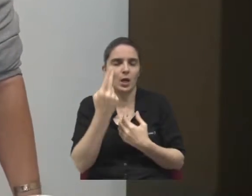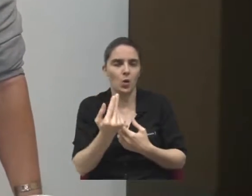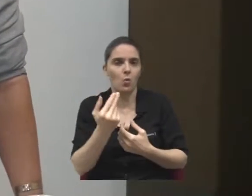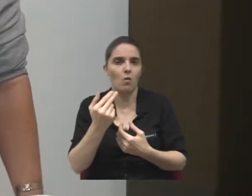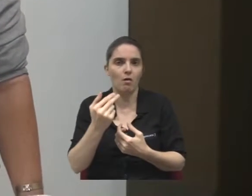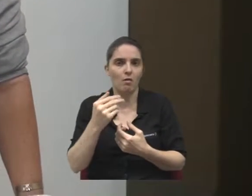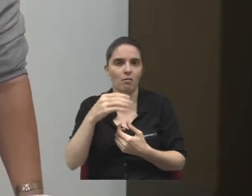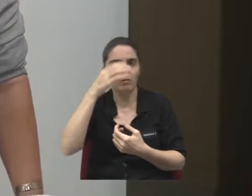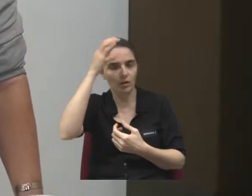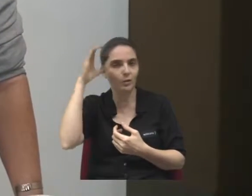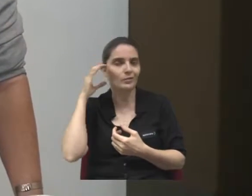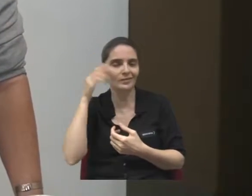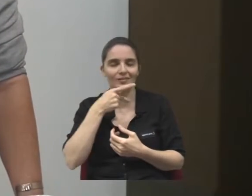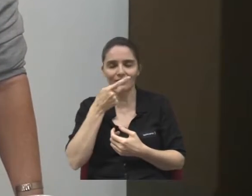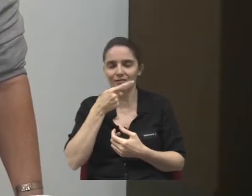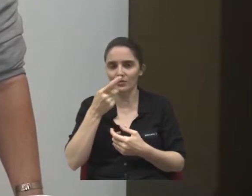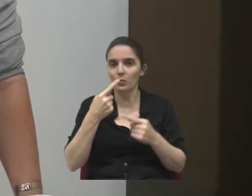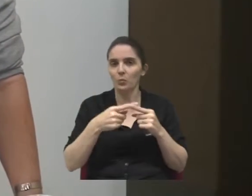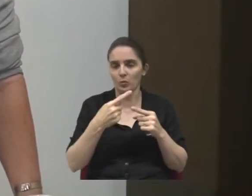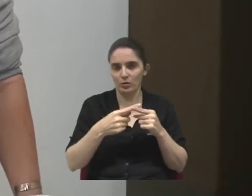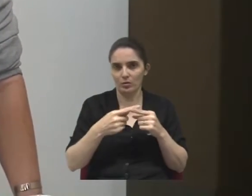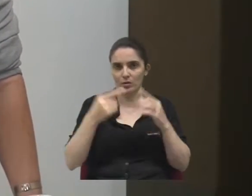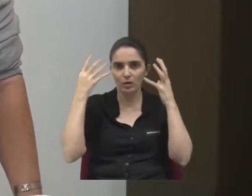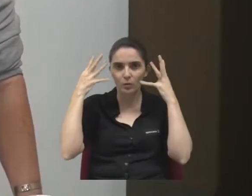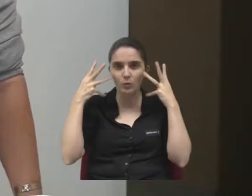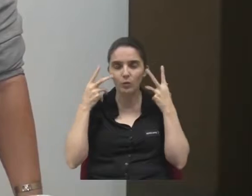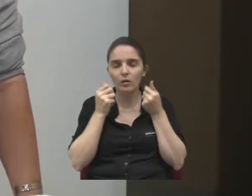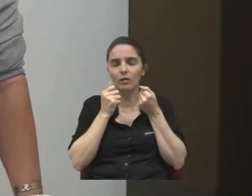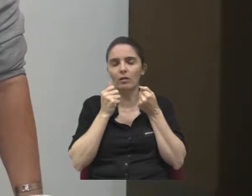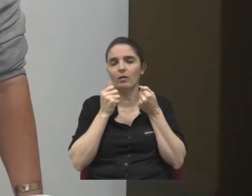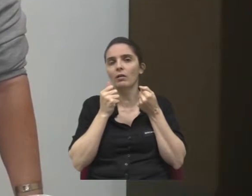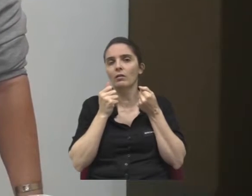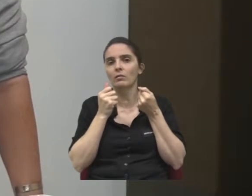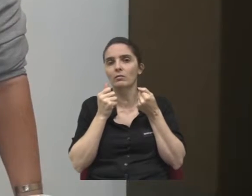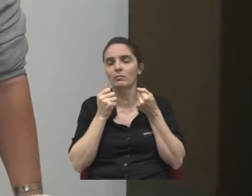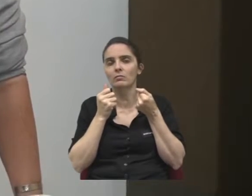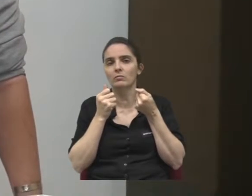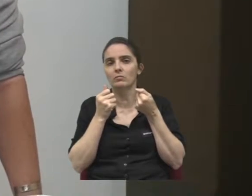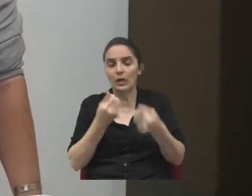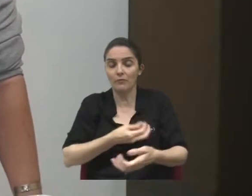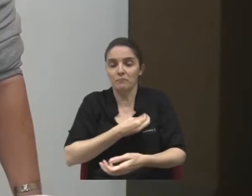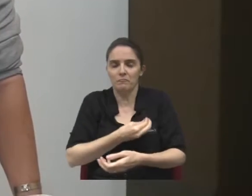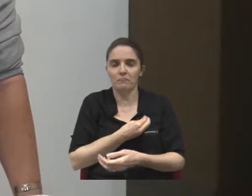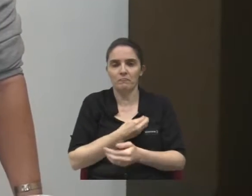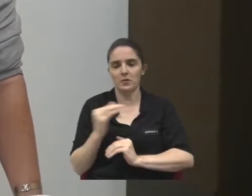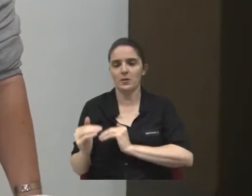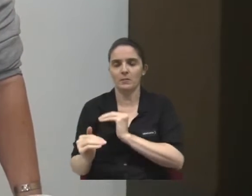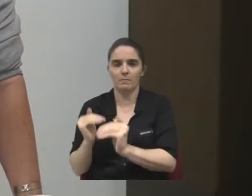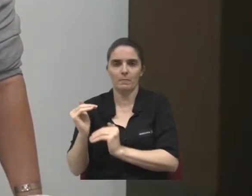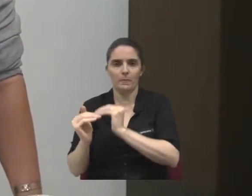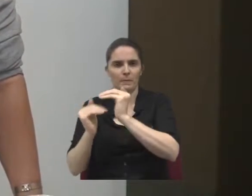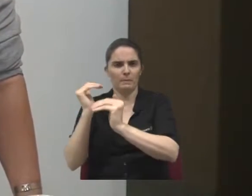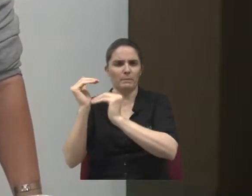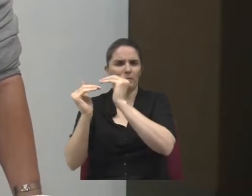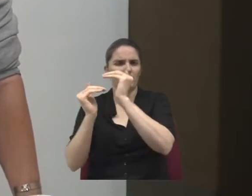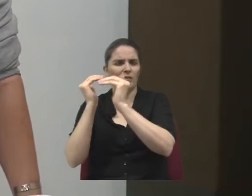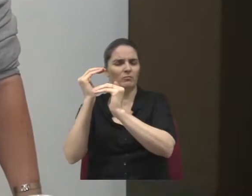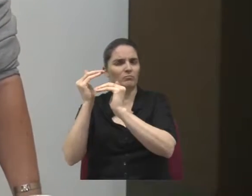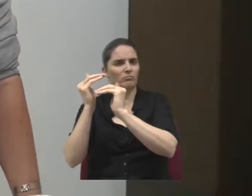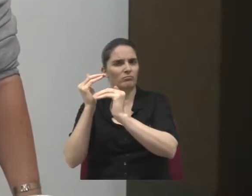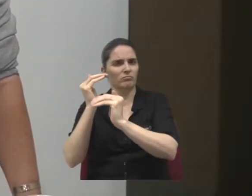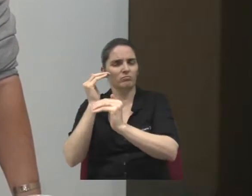que teve todo o seu desenvolvimento, pelo que entendi, numa